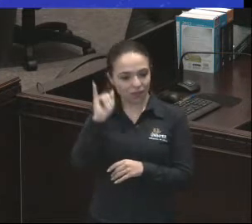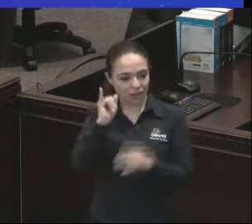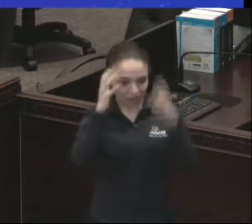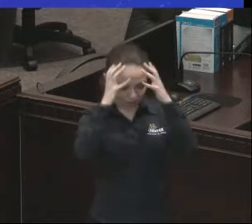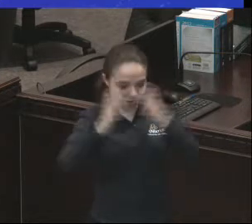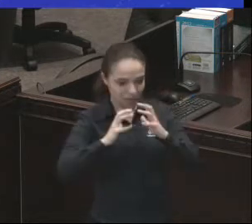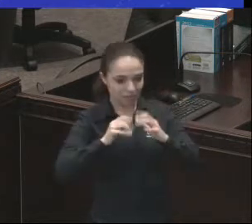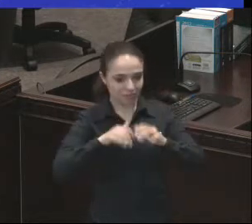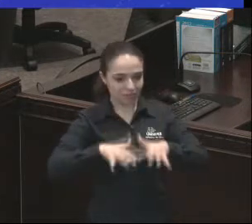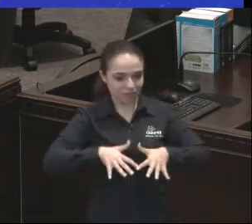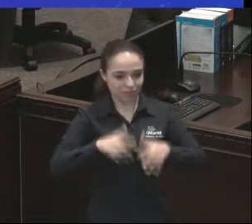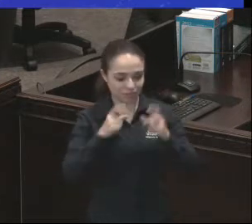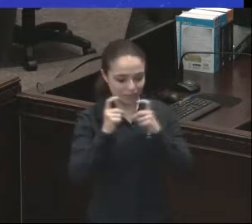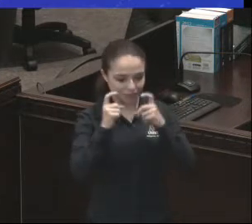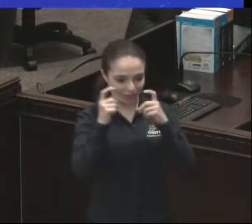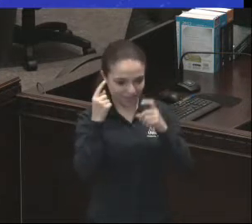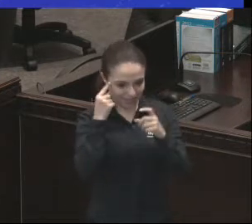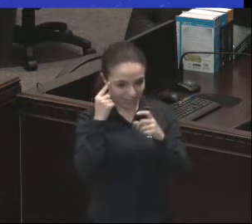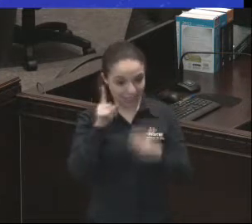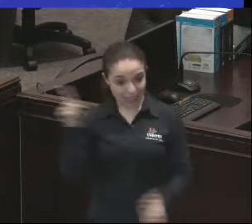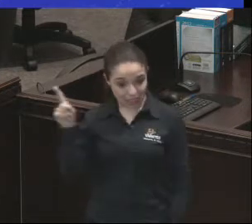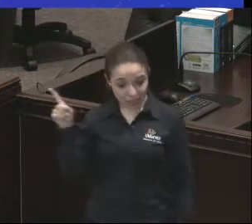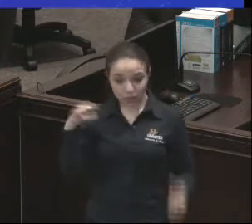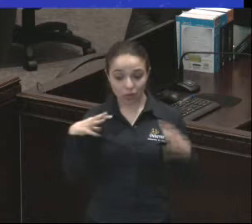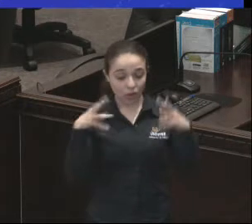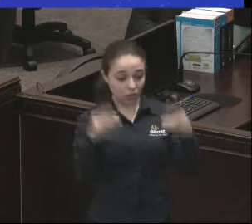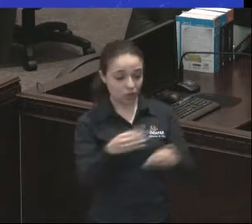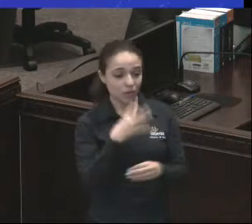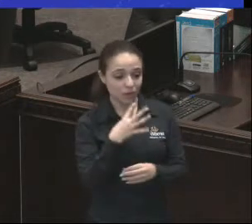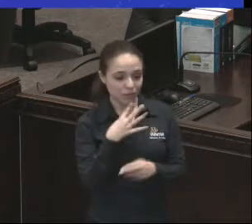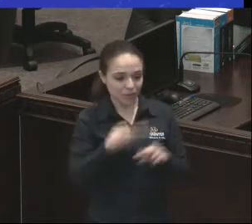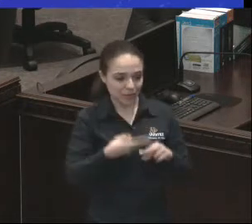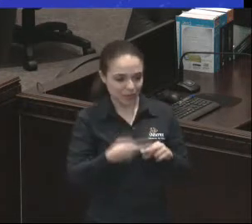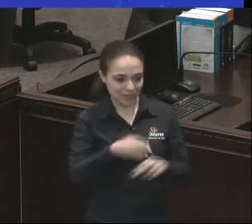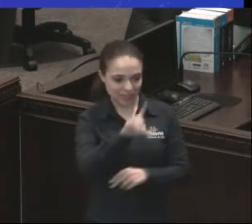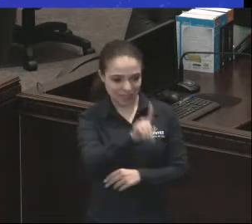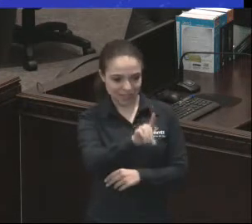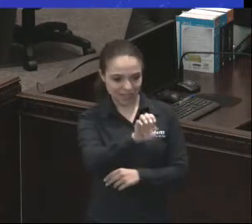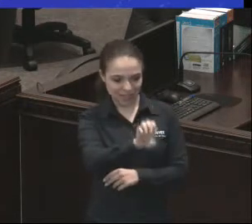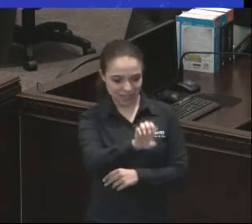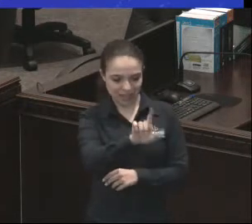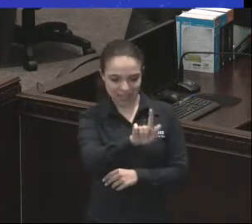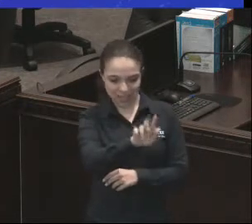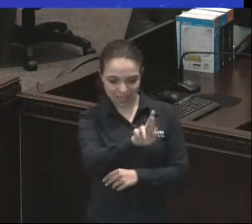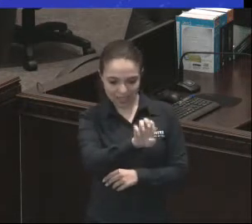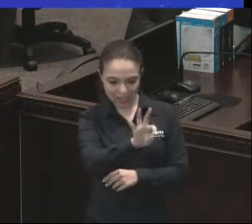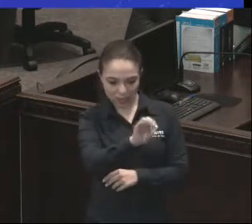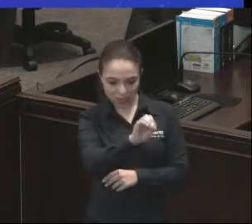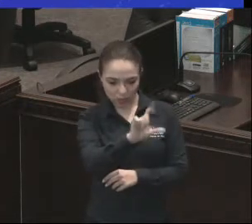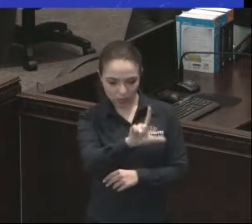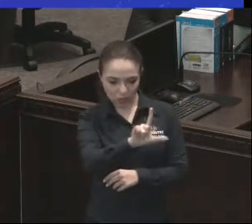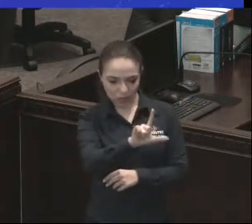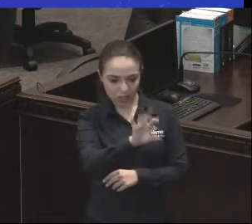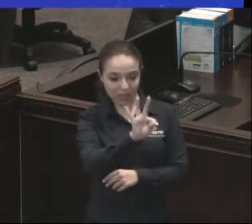gostei desse porque a carbamazepina, que é o tegretol, todo mundo conhece o tegretol, ela é altamente encontrada no meio